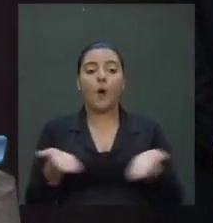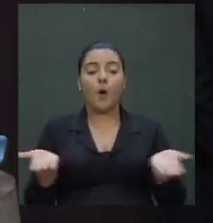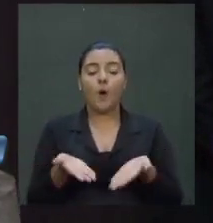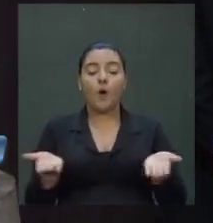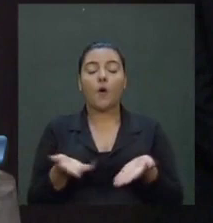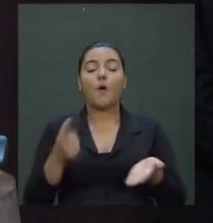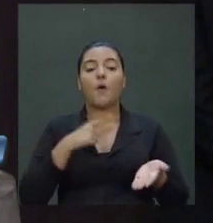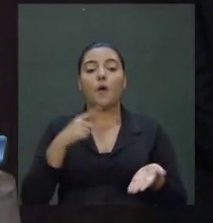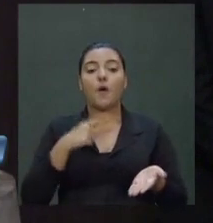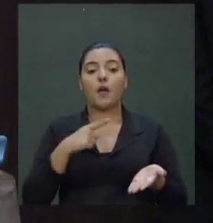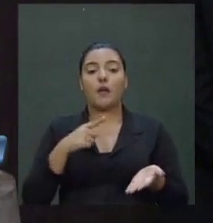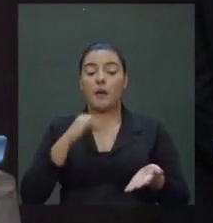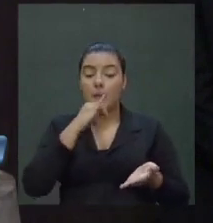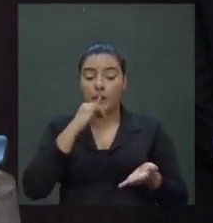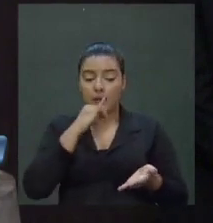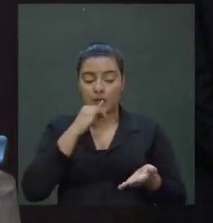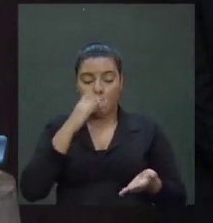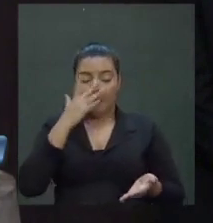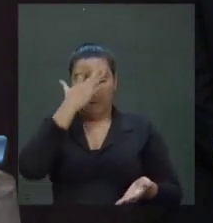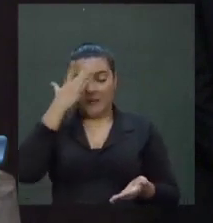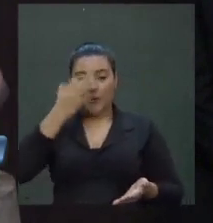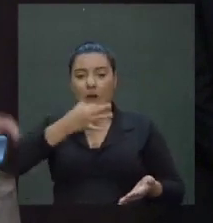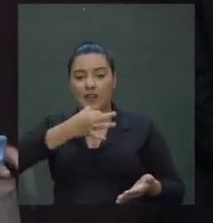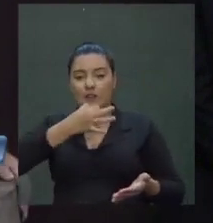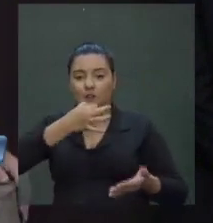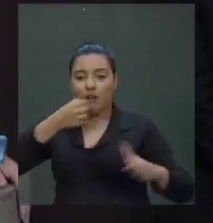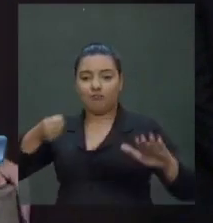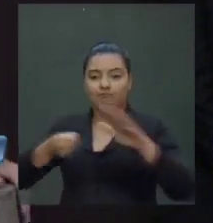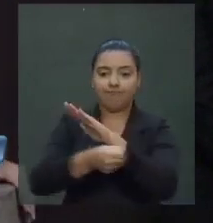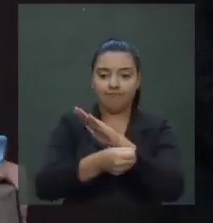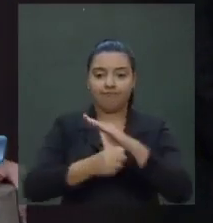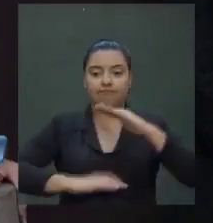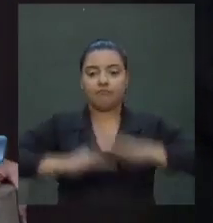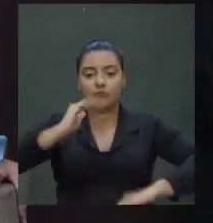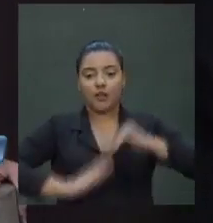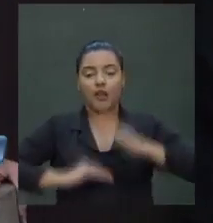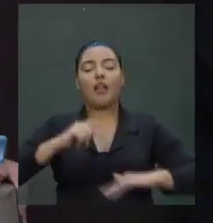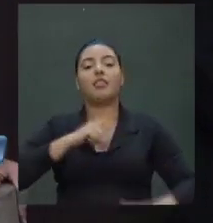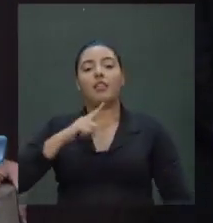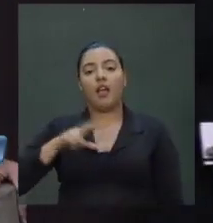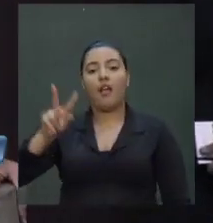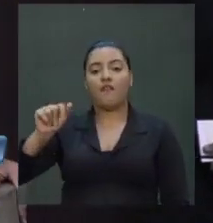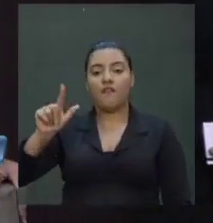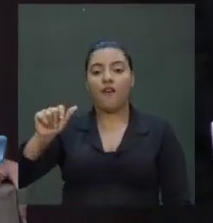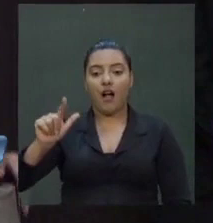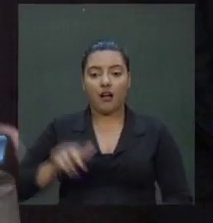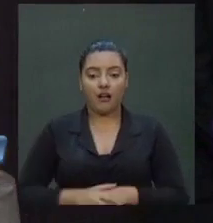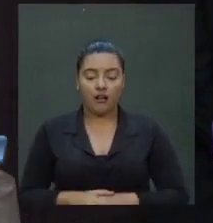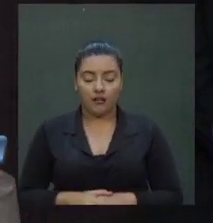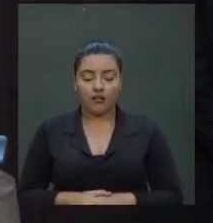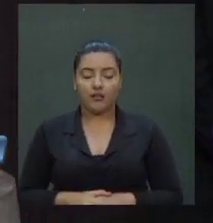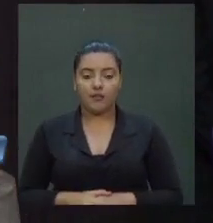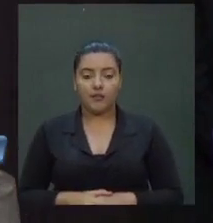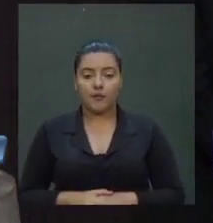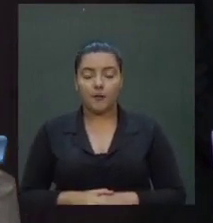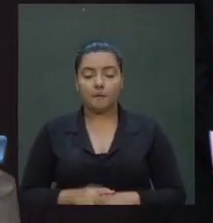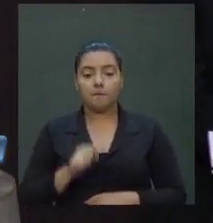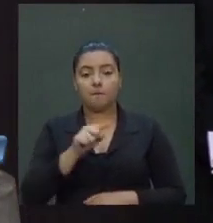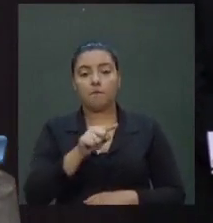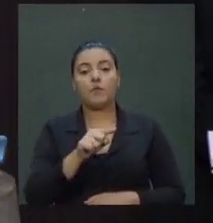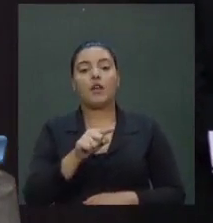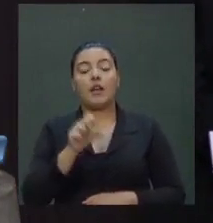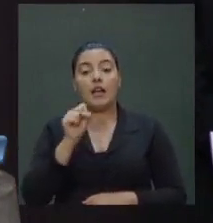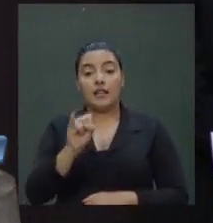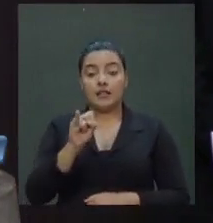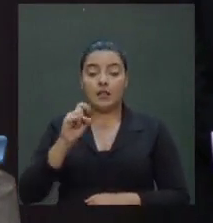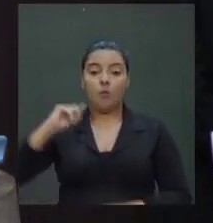os cargos comissionados a que têm direito às varas judiciárias, em que o